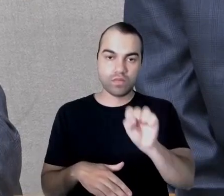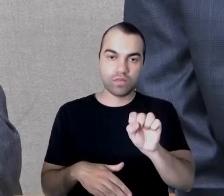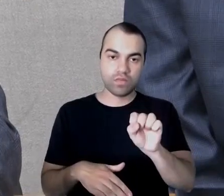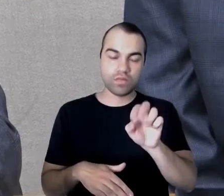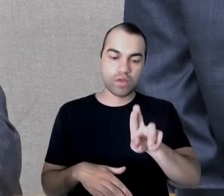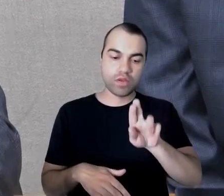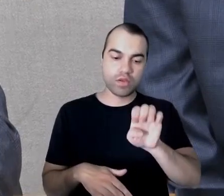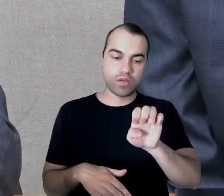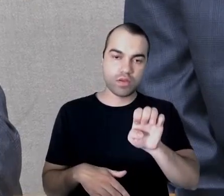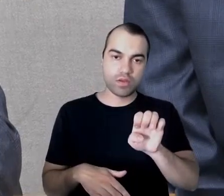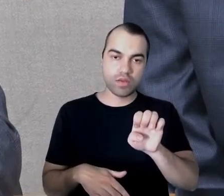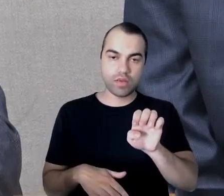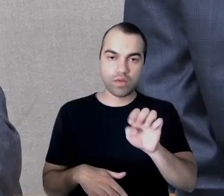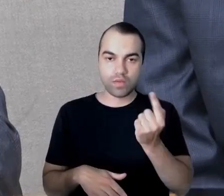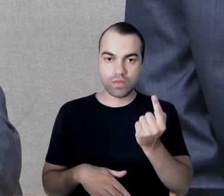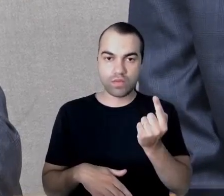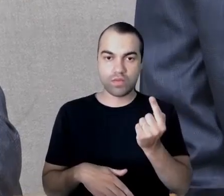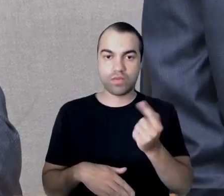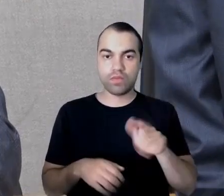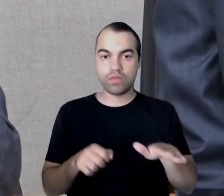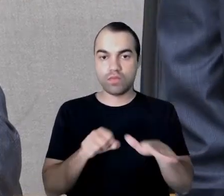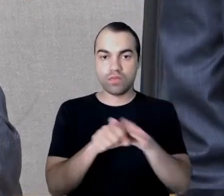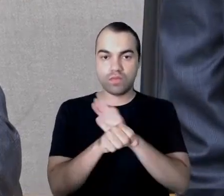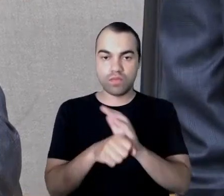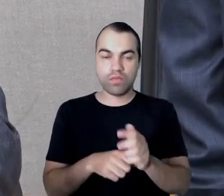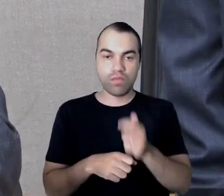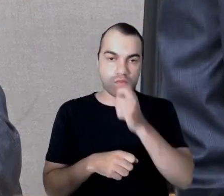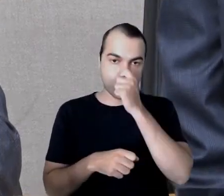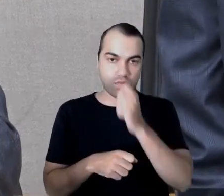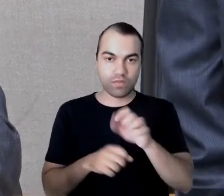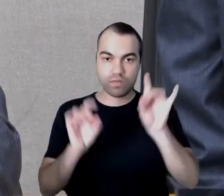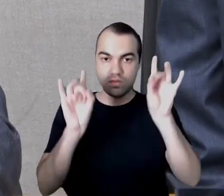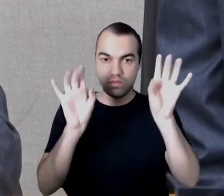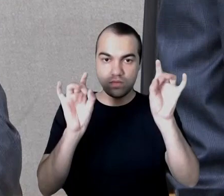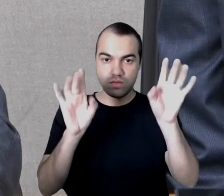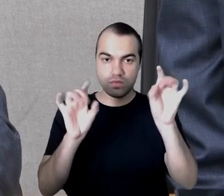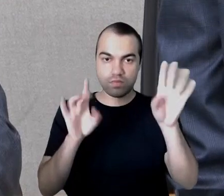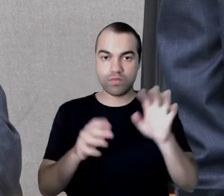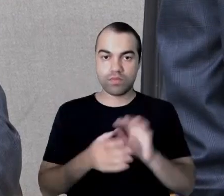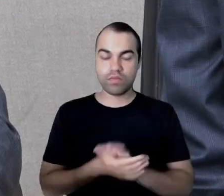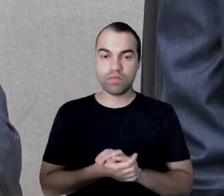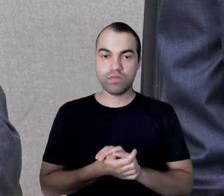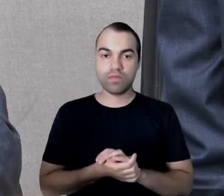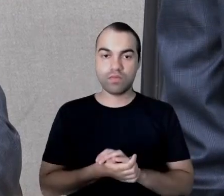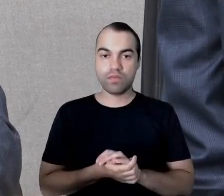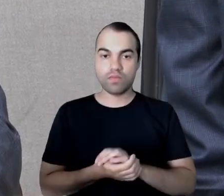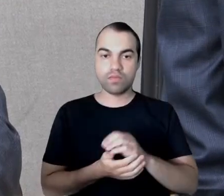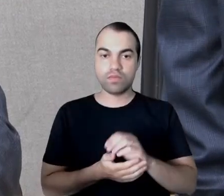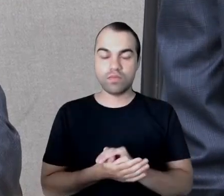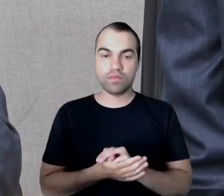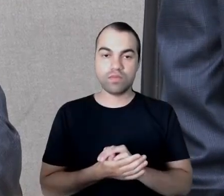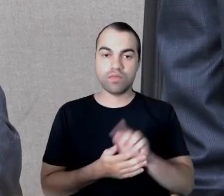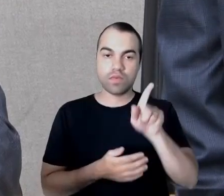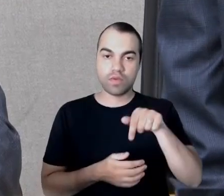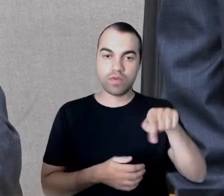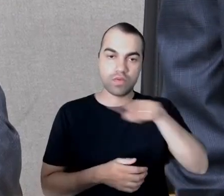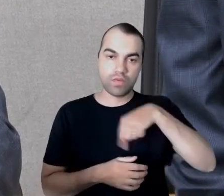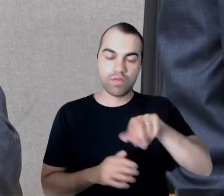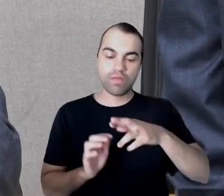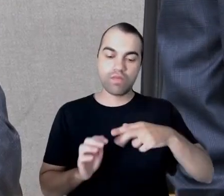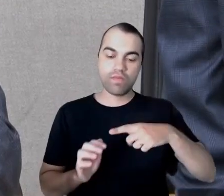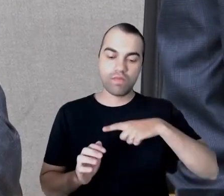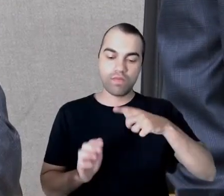unidade de uso e ocupação do solo Residencial exclusivo na categoria unifamiliar pela nossa lei de uso e ocupação do solo